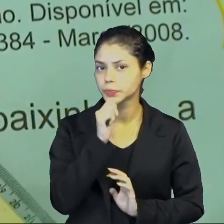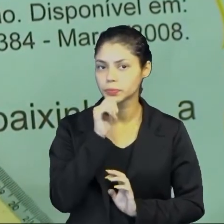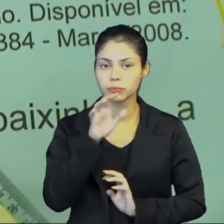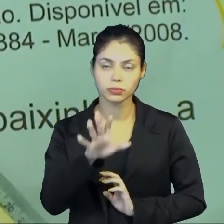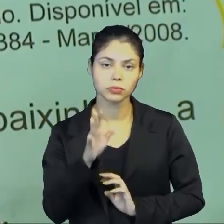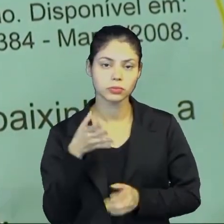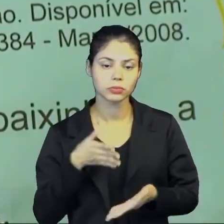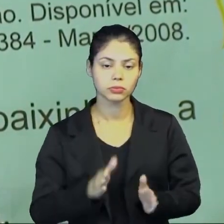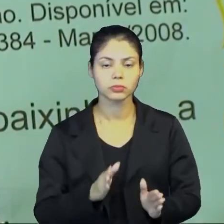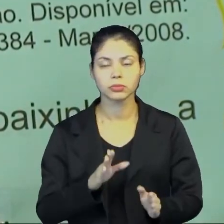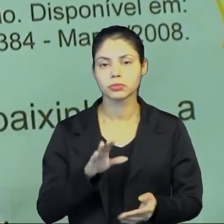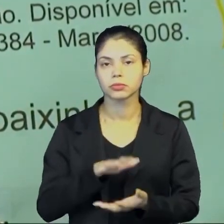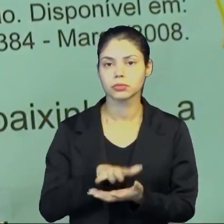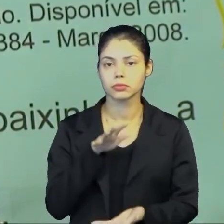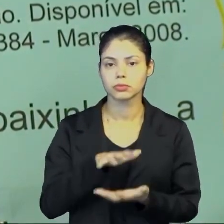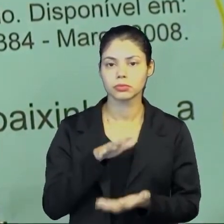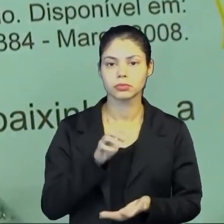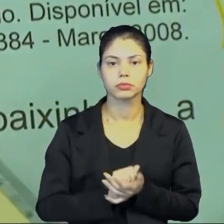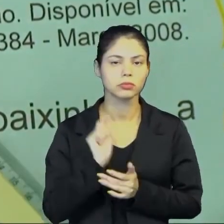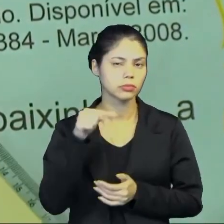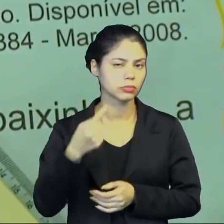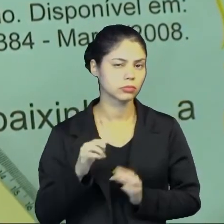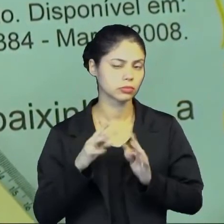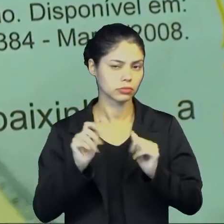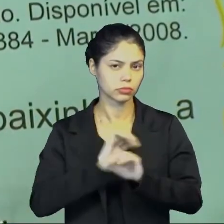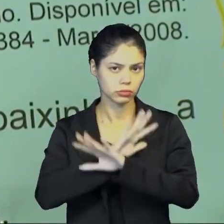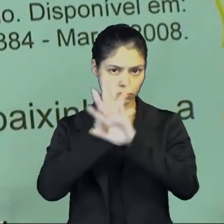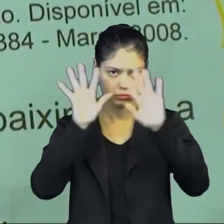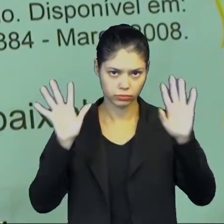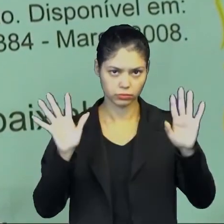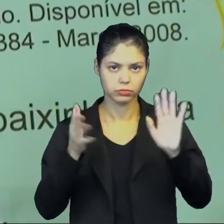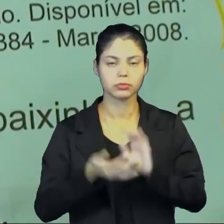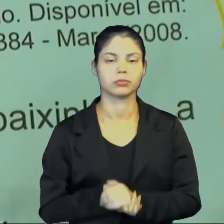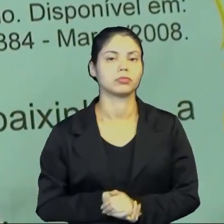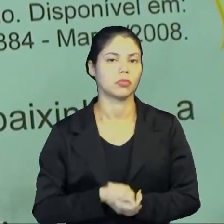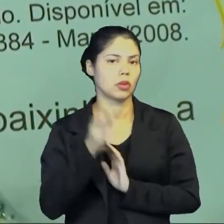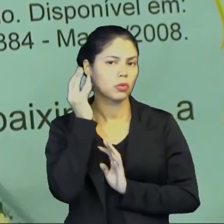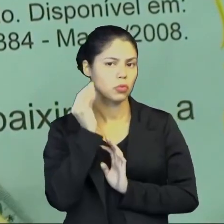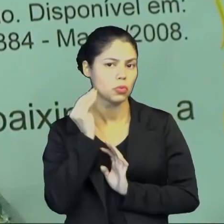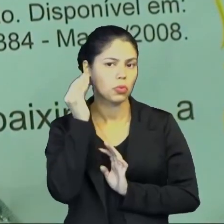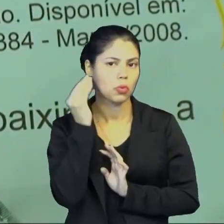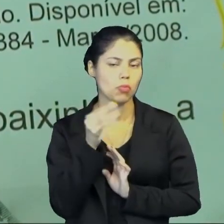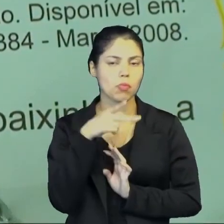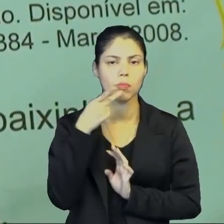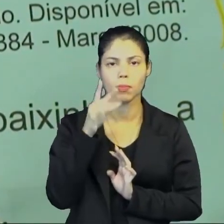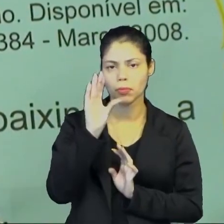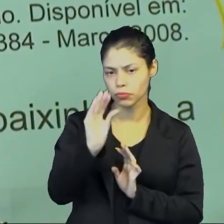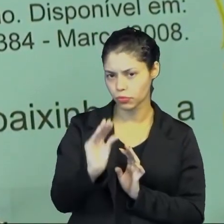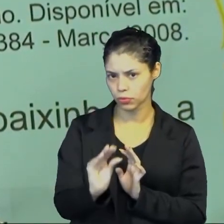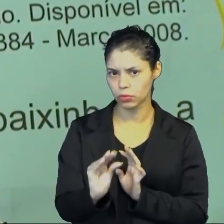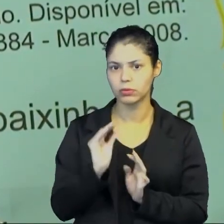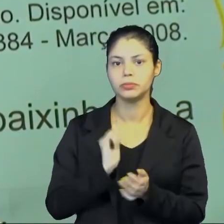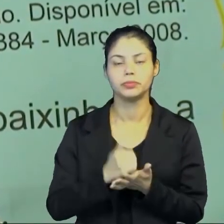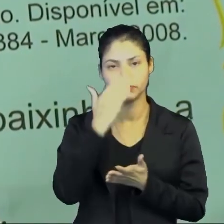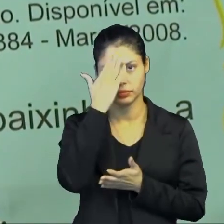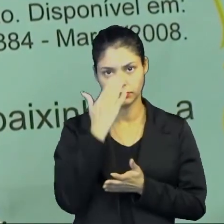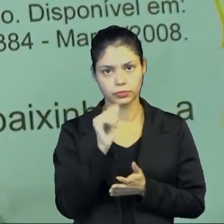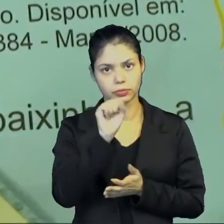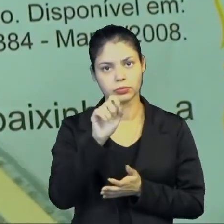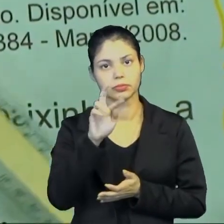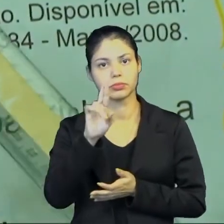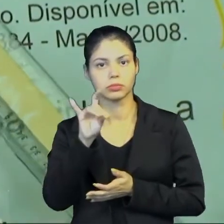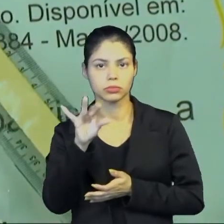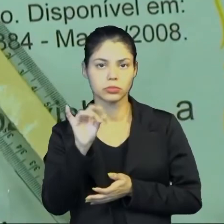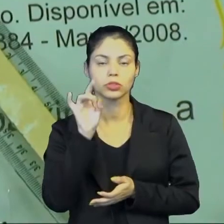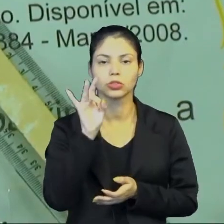a velhice, aquela que tudo esclarece, que cochichou bem baixinho, sabedoria só